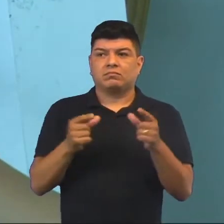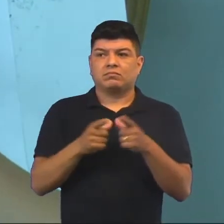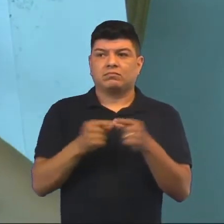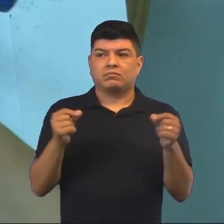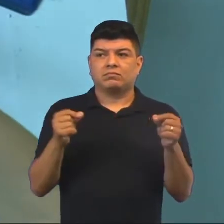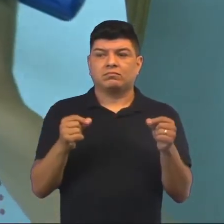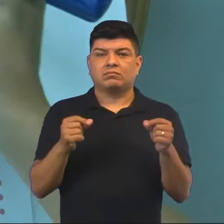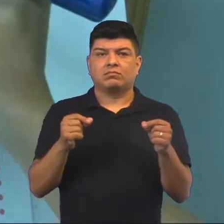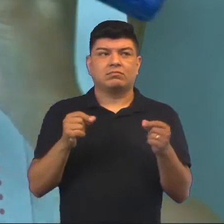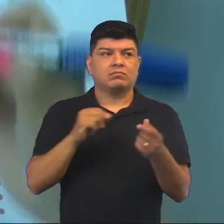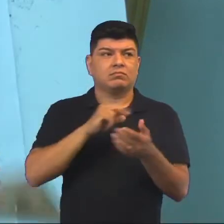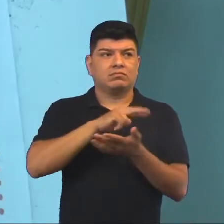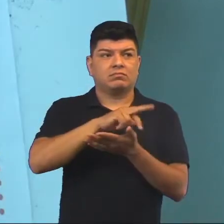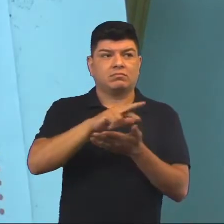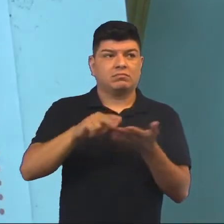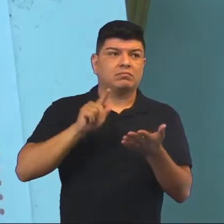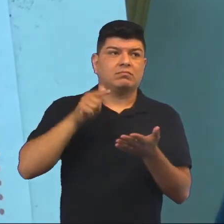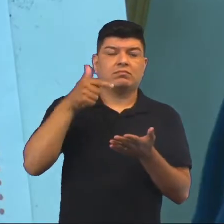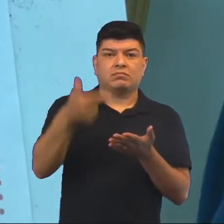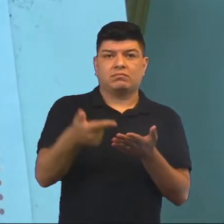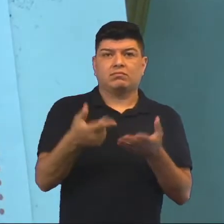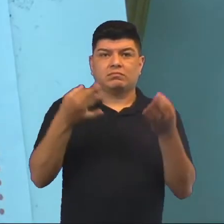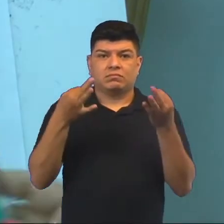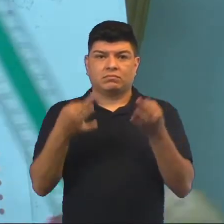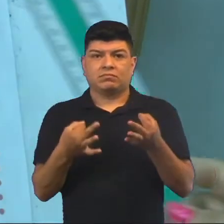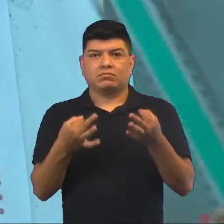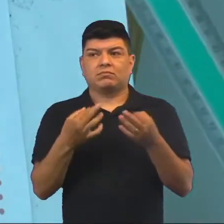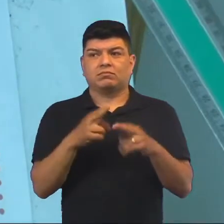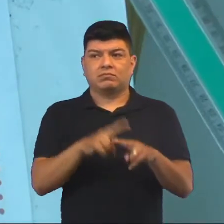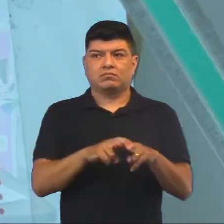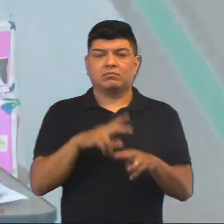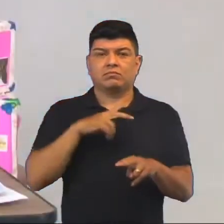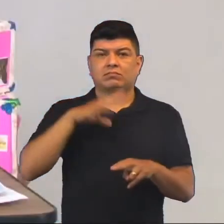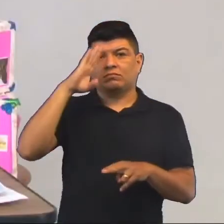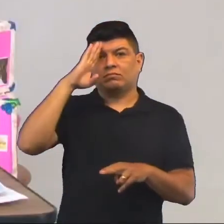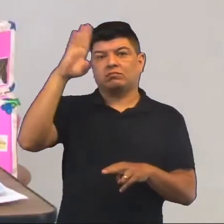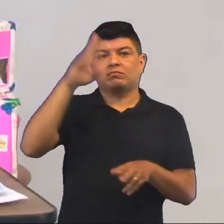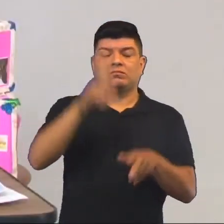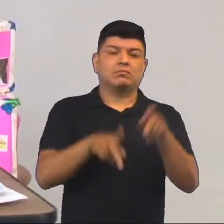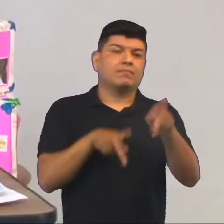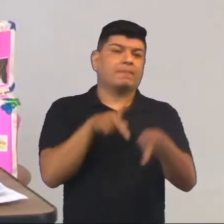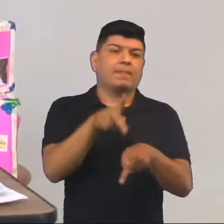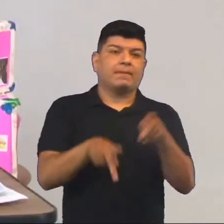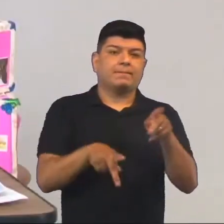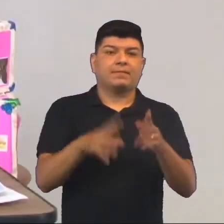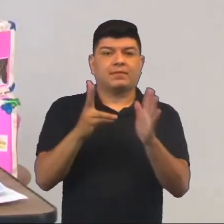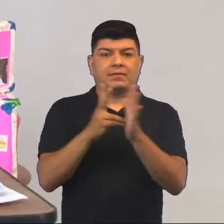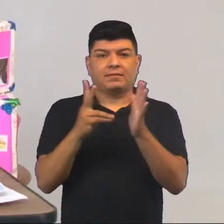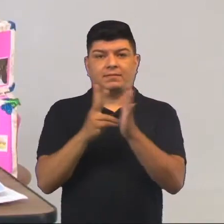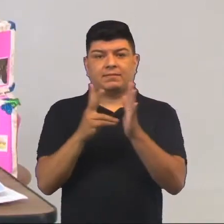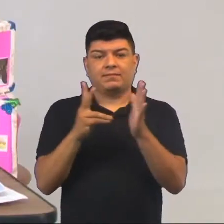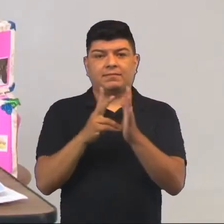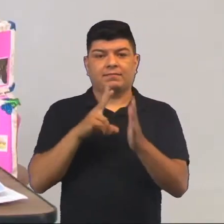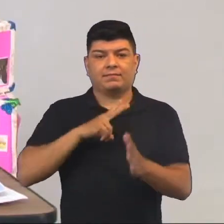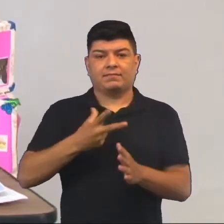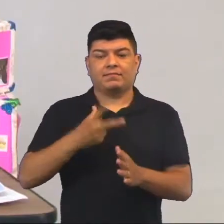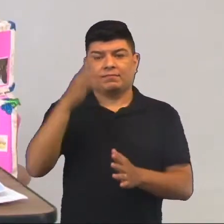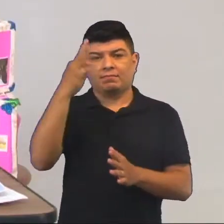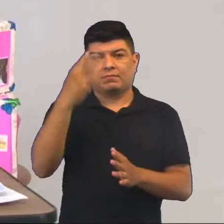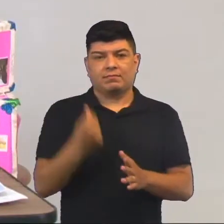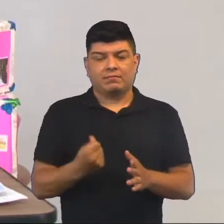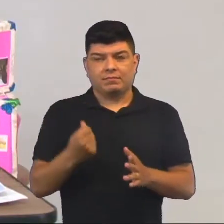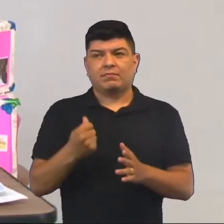japoneses e muitos outros, certo? Então, temos os principais povos, que são os indígenas, portugueses